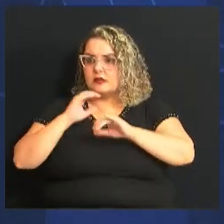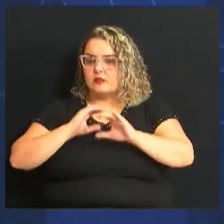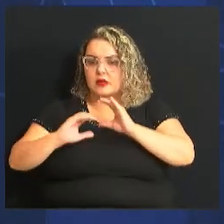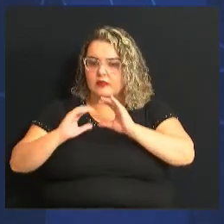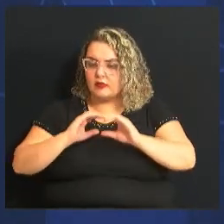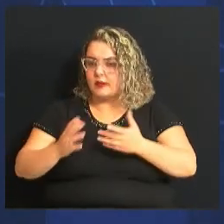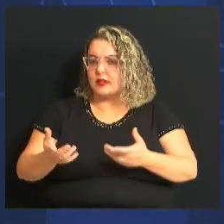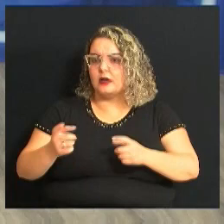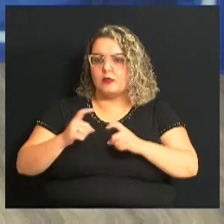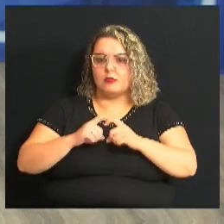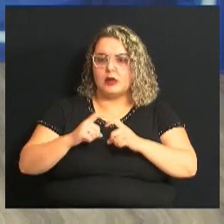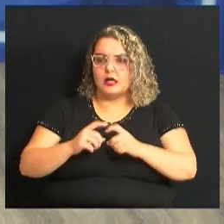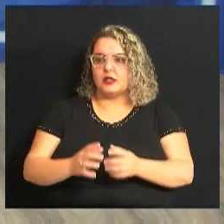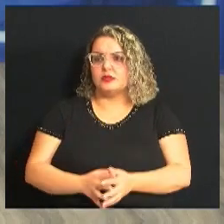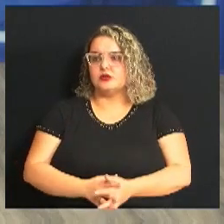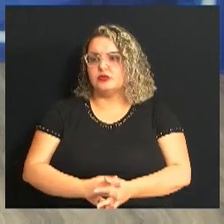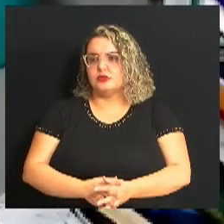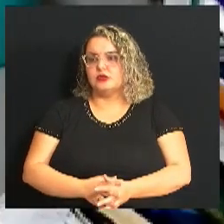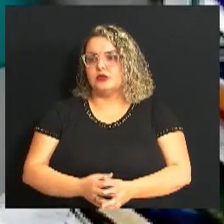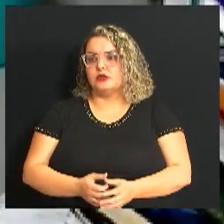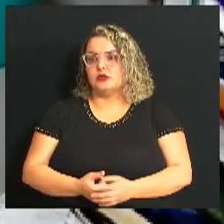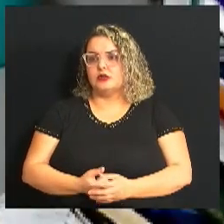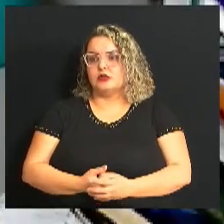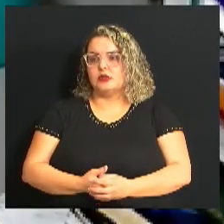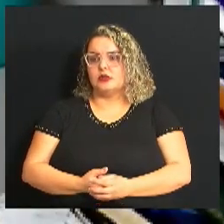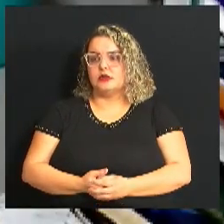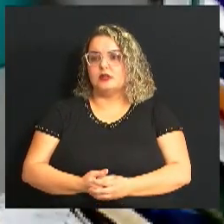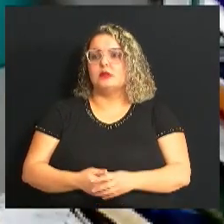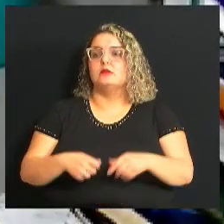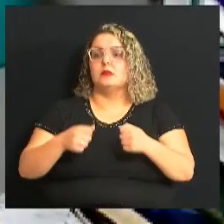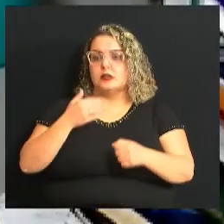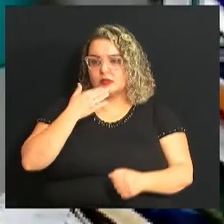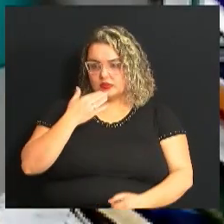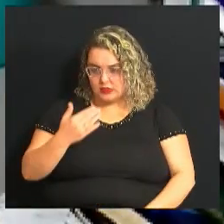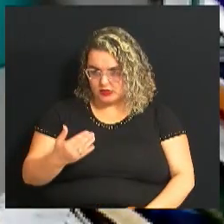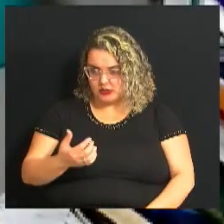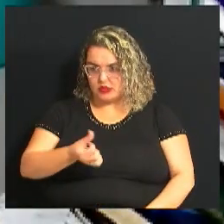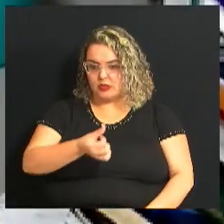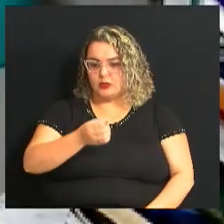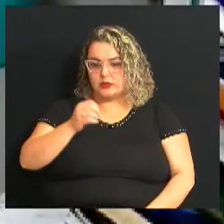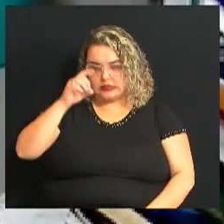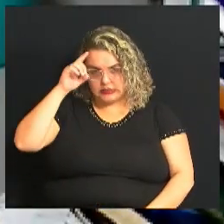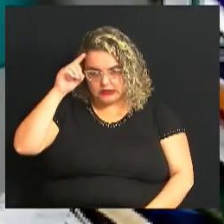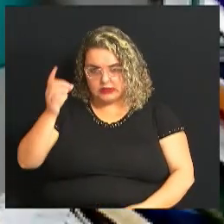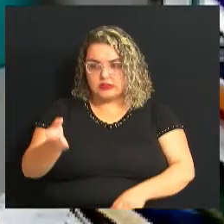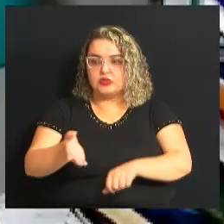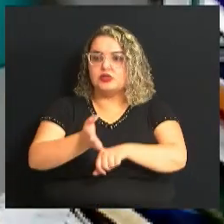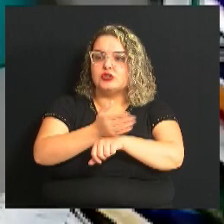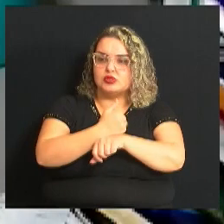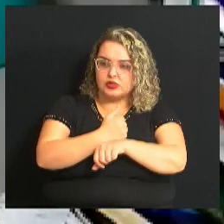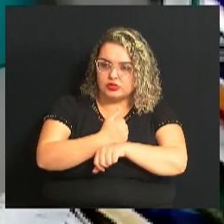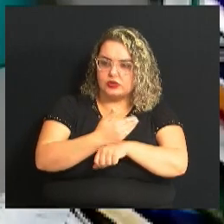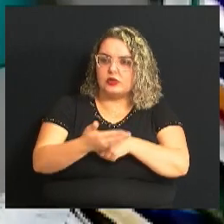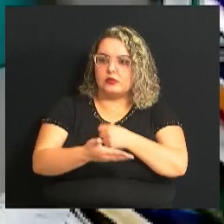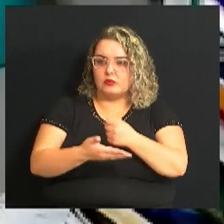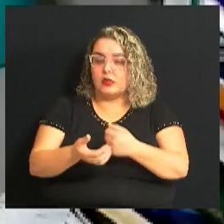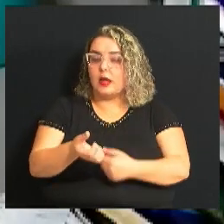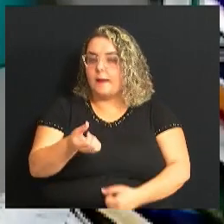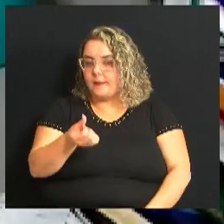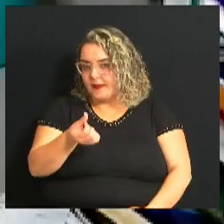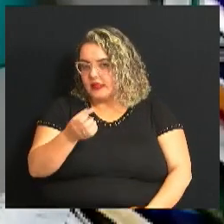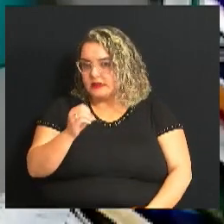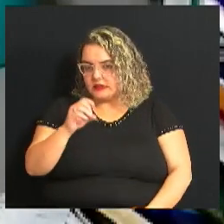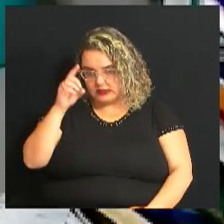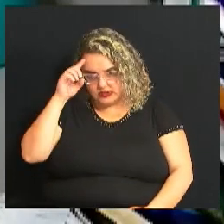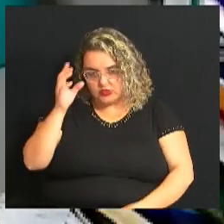médico? A solicitação precisa ser feita com 60 dias de antecedência, mínimo de 60 dias de